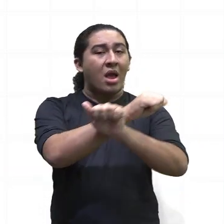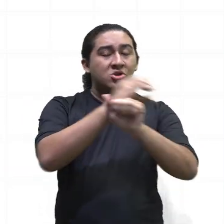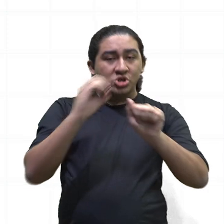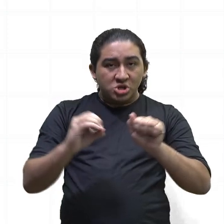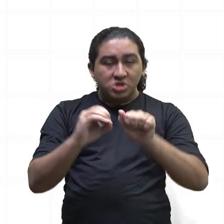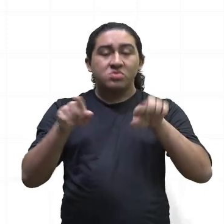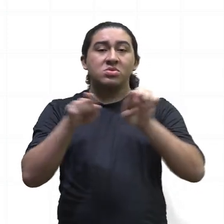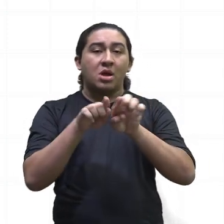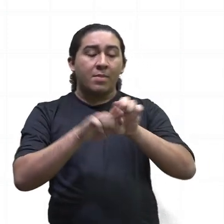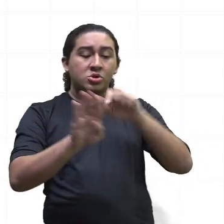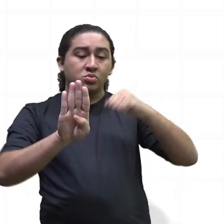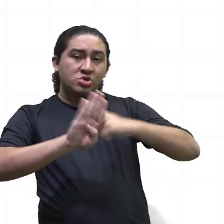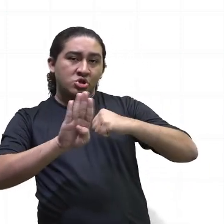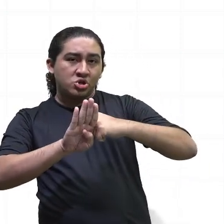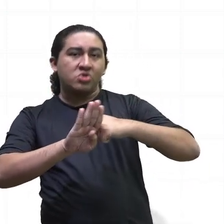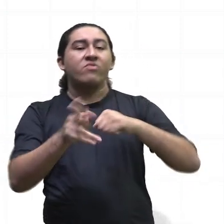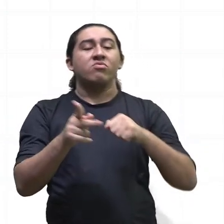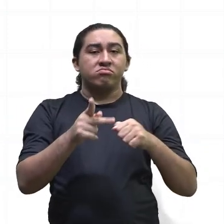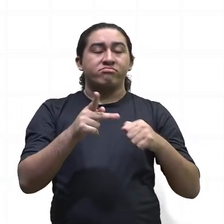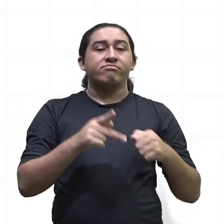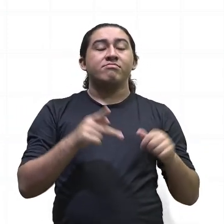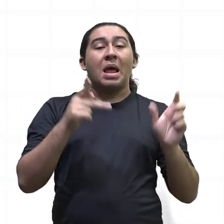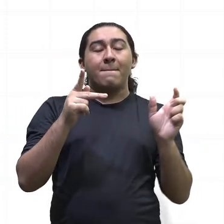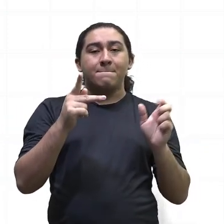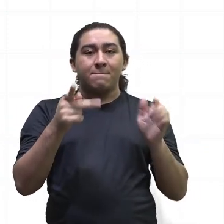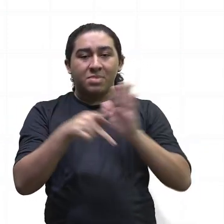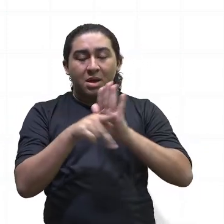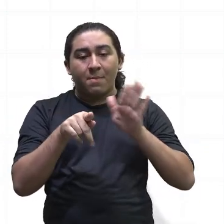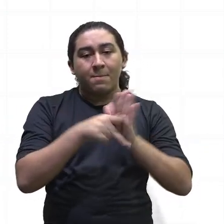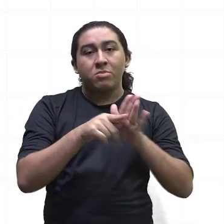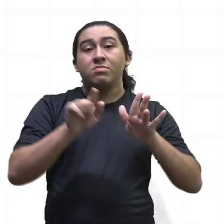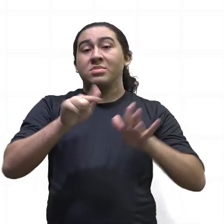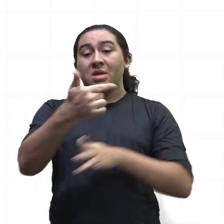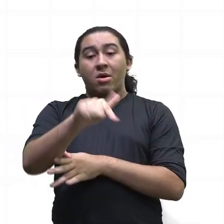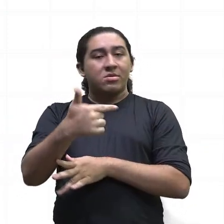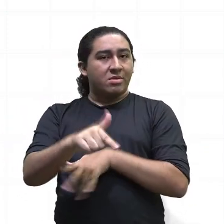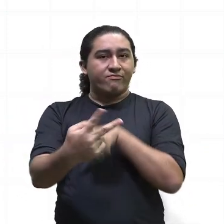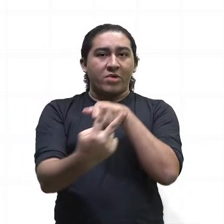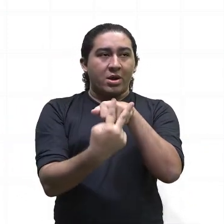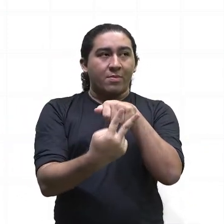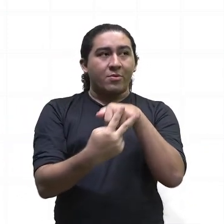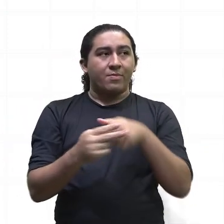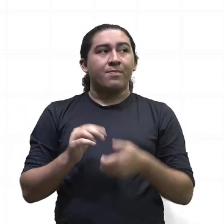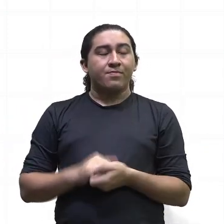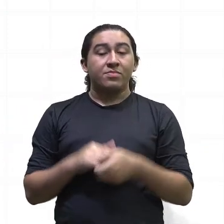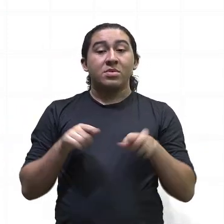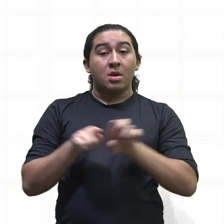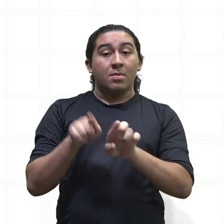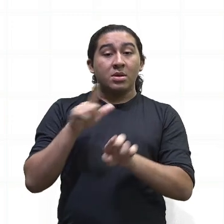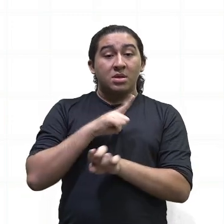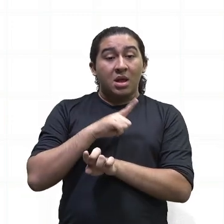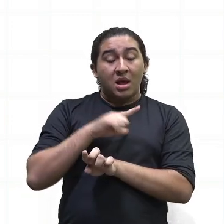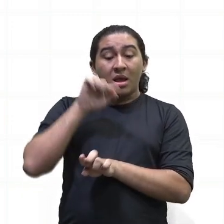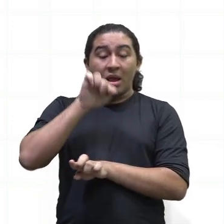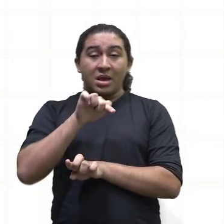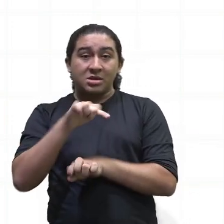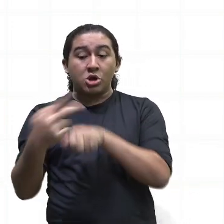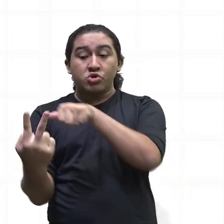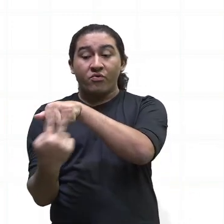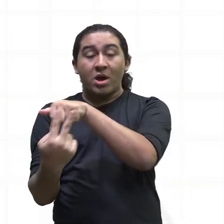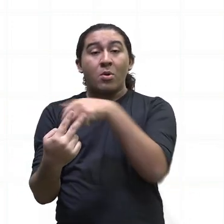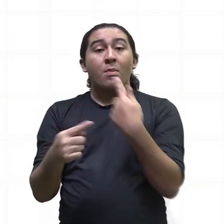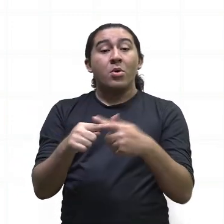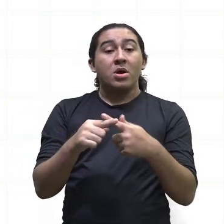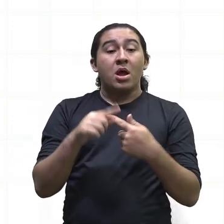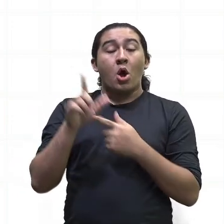substantivo, preposição. Percebam que não tem verbo, por isso o sintagma nominal. E aí nós temos o sintagma verbal, porque cochilava vem do